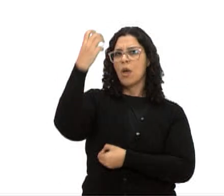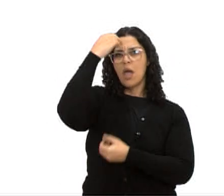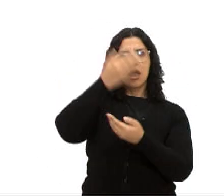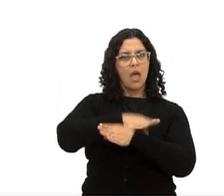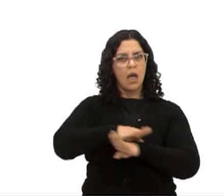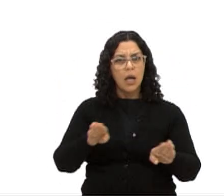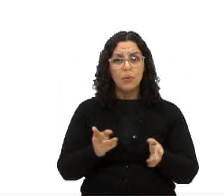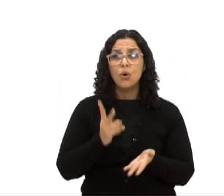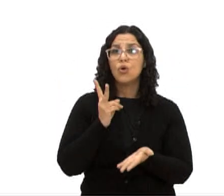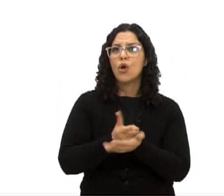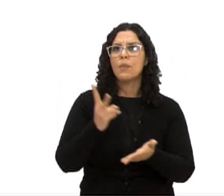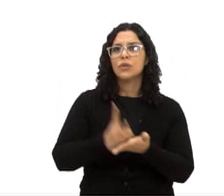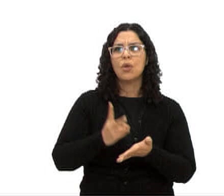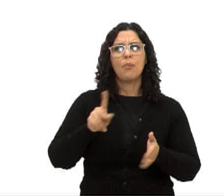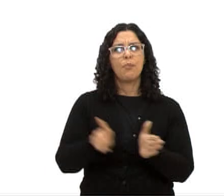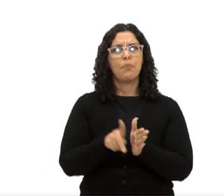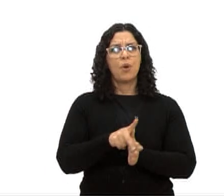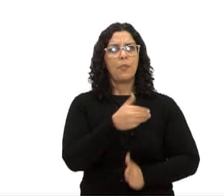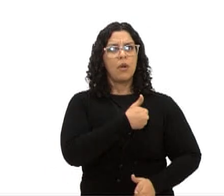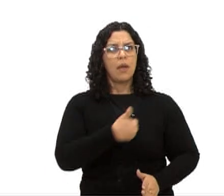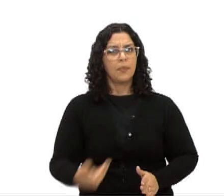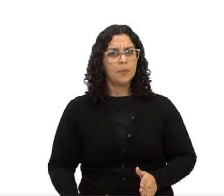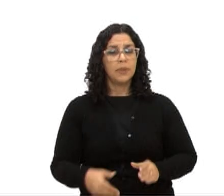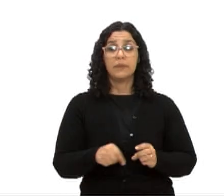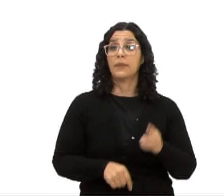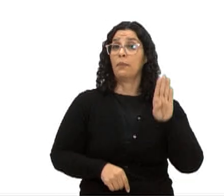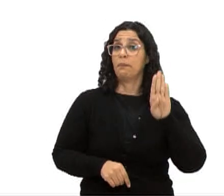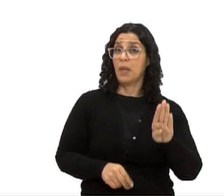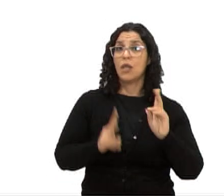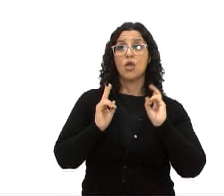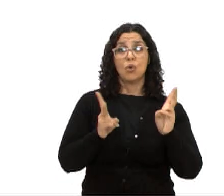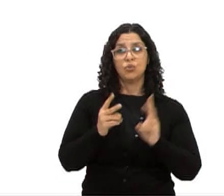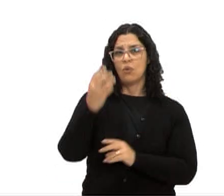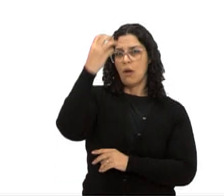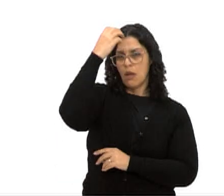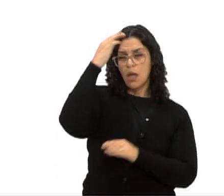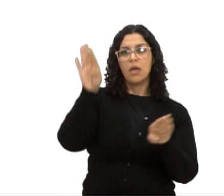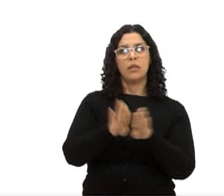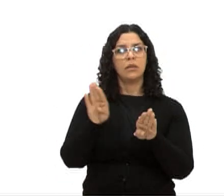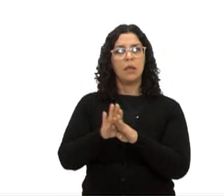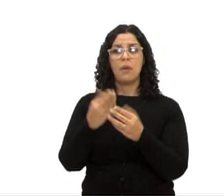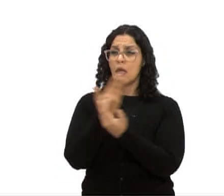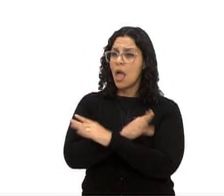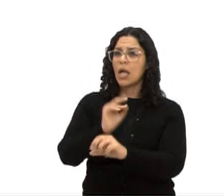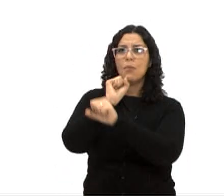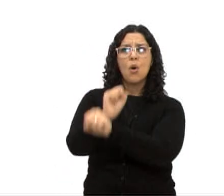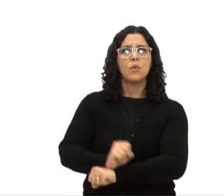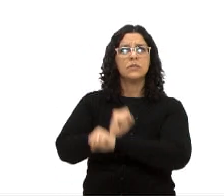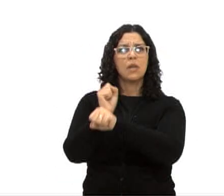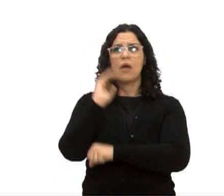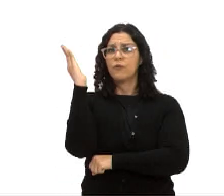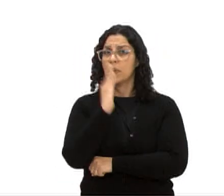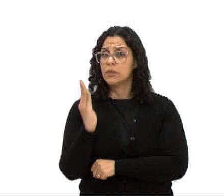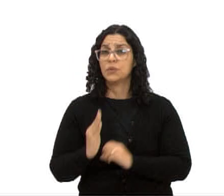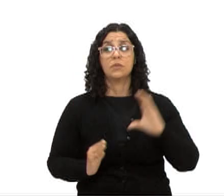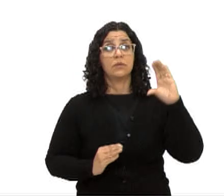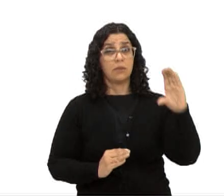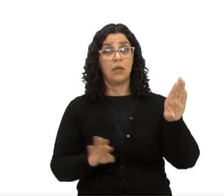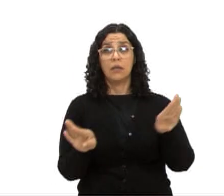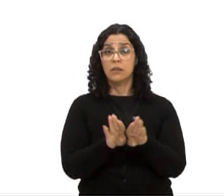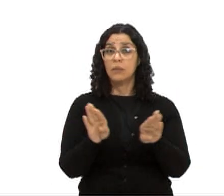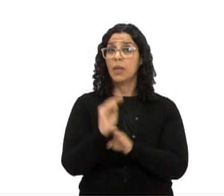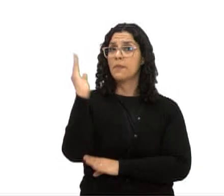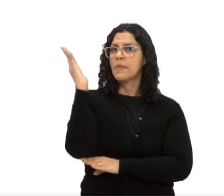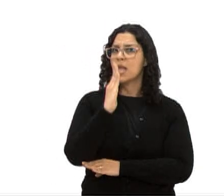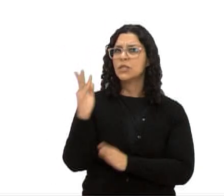e iniciou um governo republicano. B. Manteve a monarquia e aboliu a escravidão em todo o país. C. Levou o